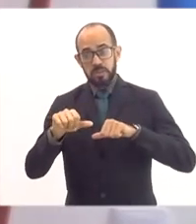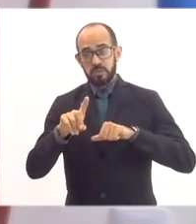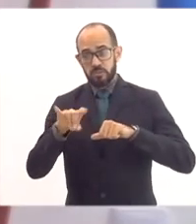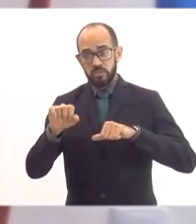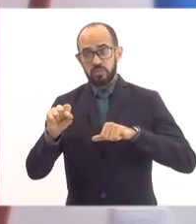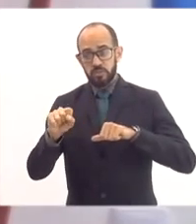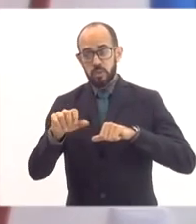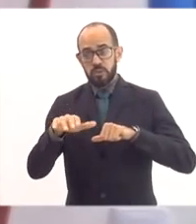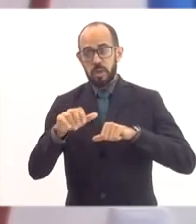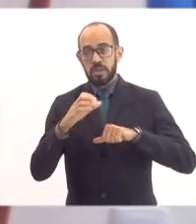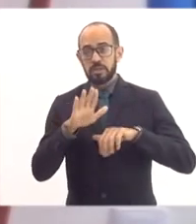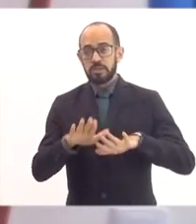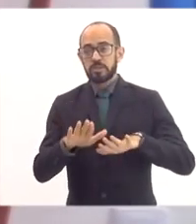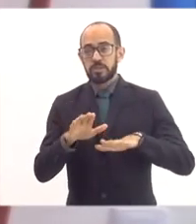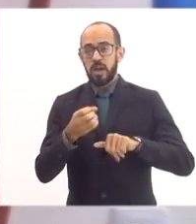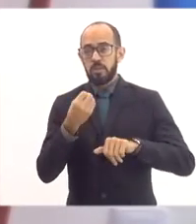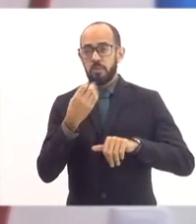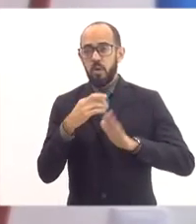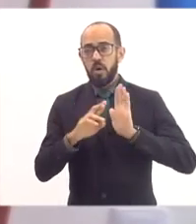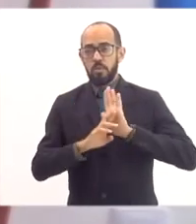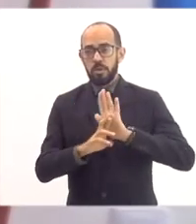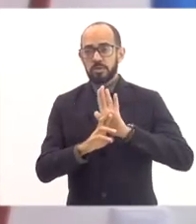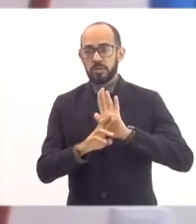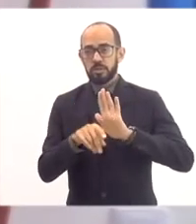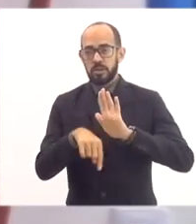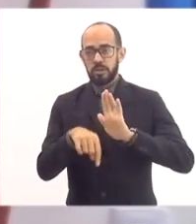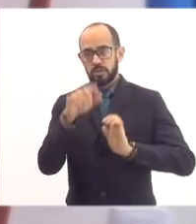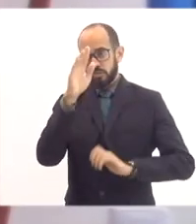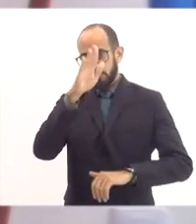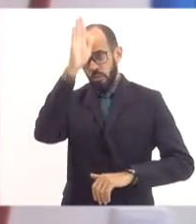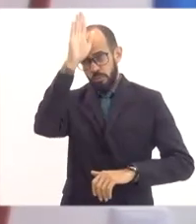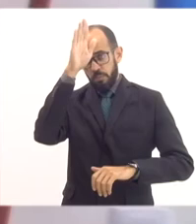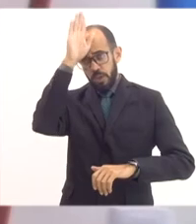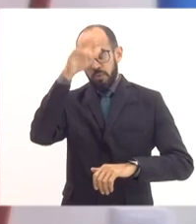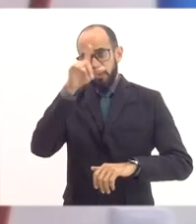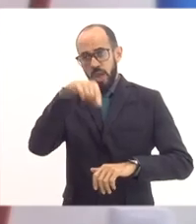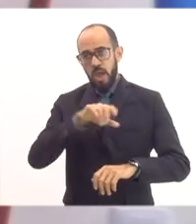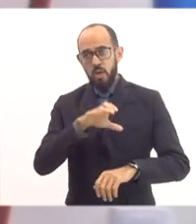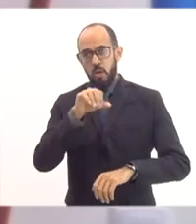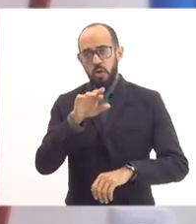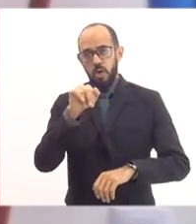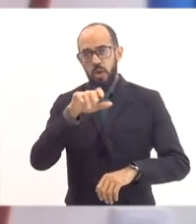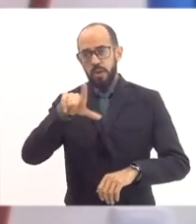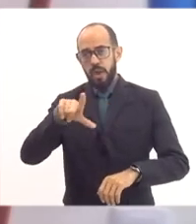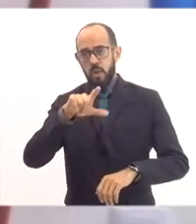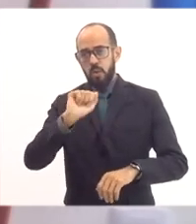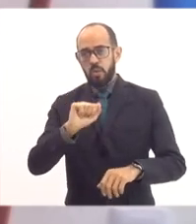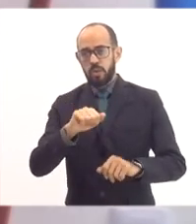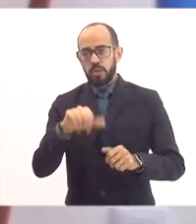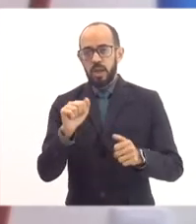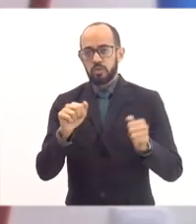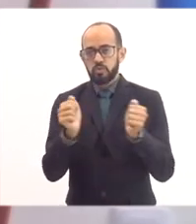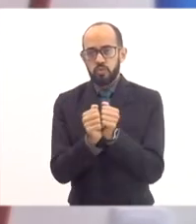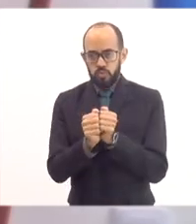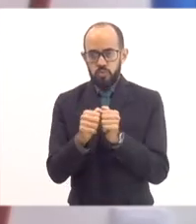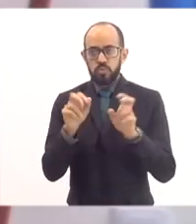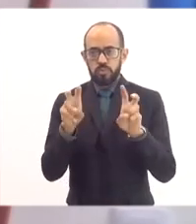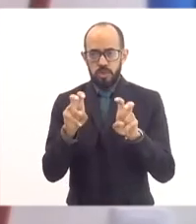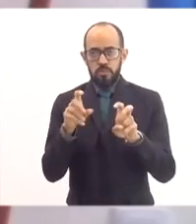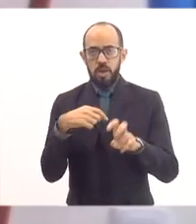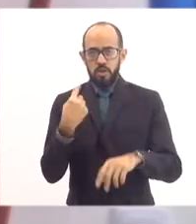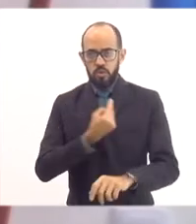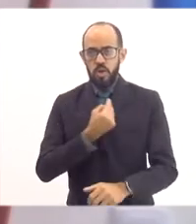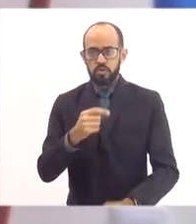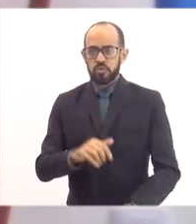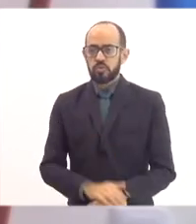boa representação aqui do Corpo de Bombeiros, que, afinal, são os coronéis que tratam da temática nossa. E eu prontamente disse ao coronel Leandro